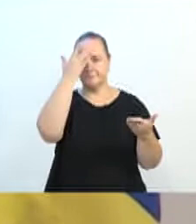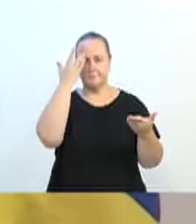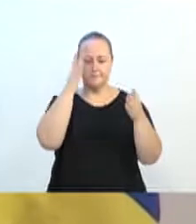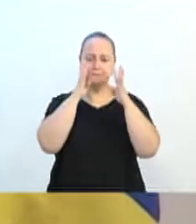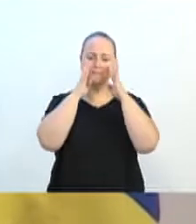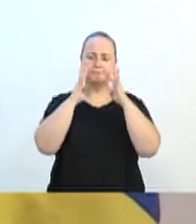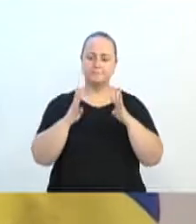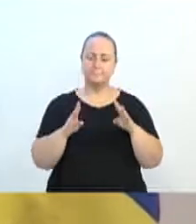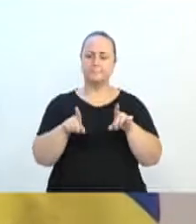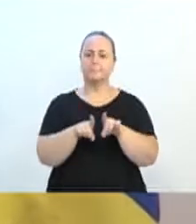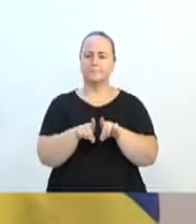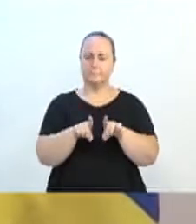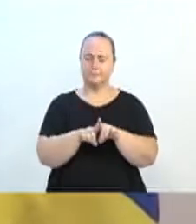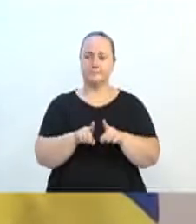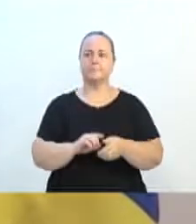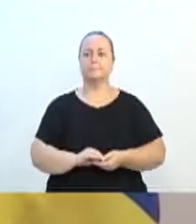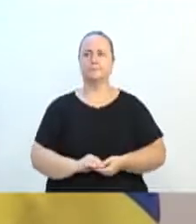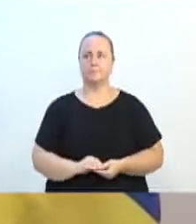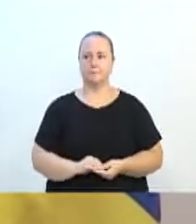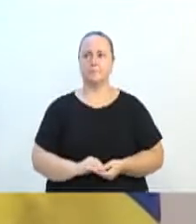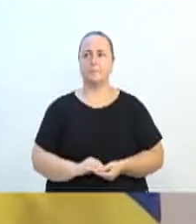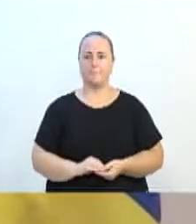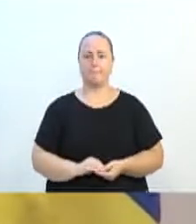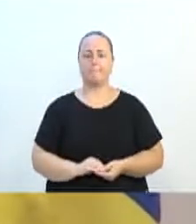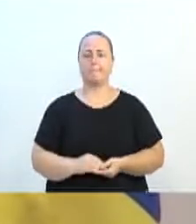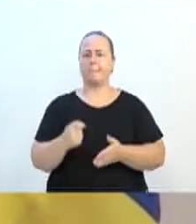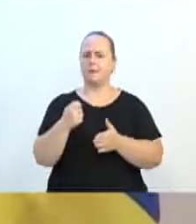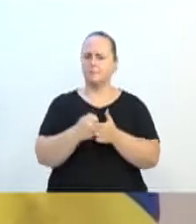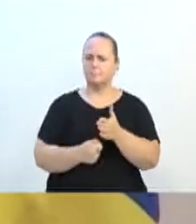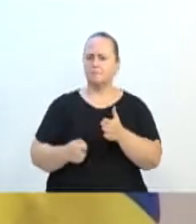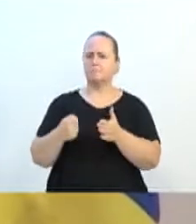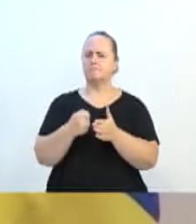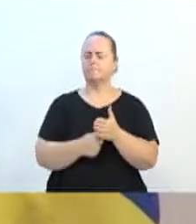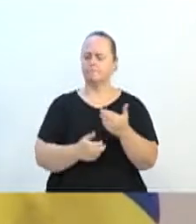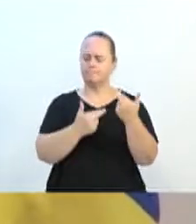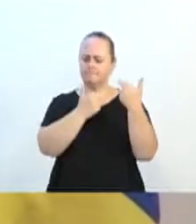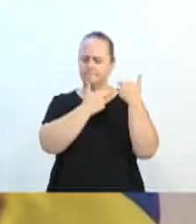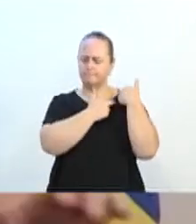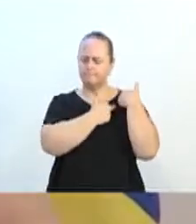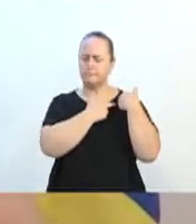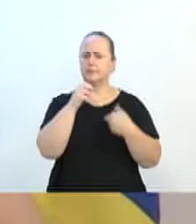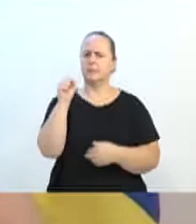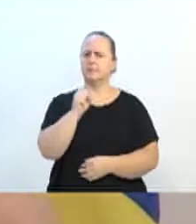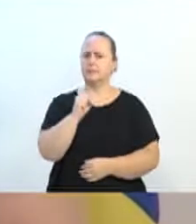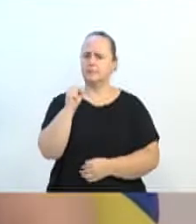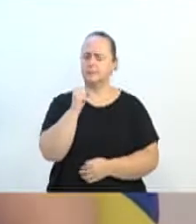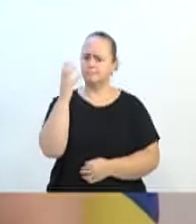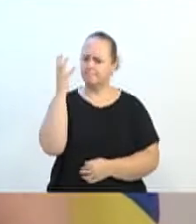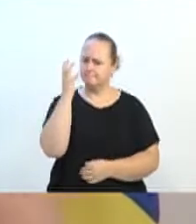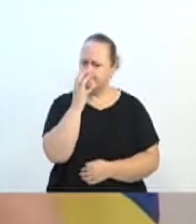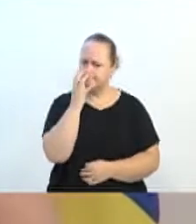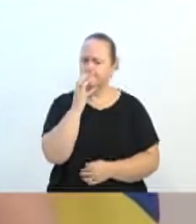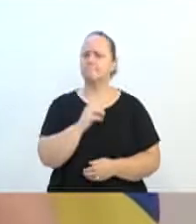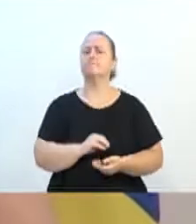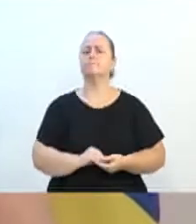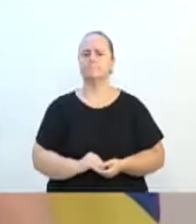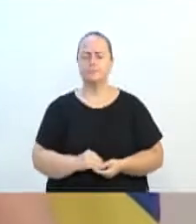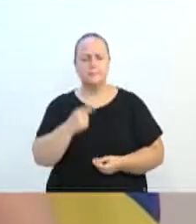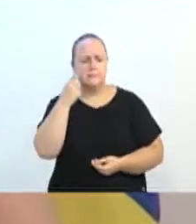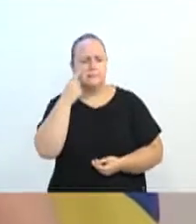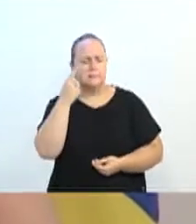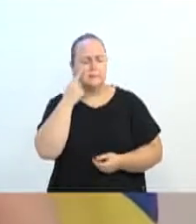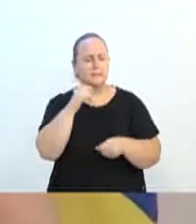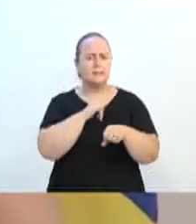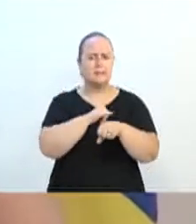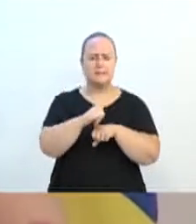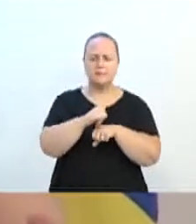aposentadoria em função de ilegalidade ela não pode ter continuidade e foi rejeitada na comissão de análise as emendas à lei